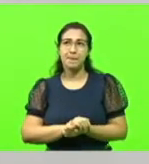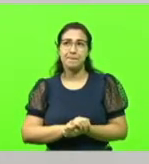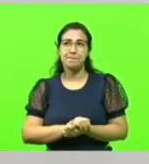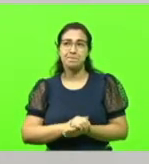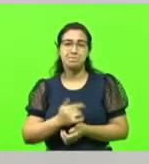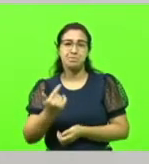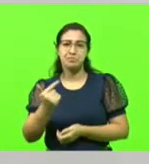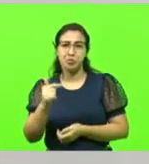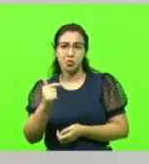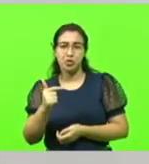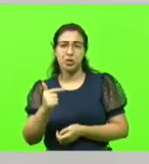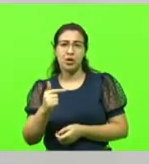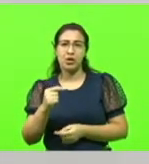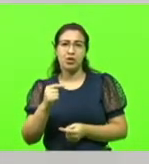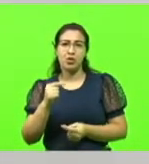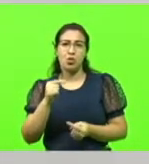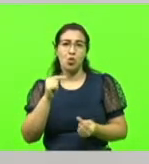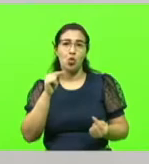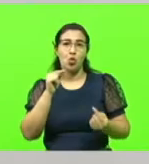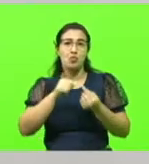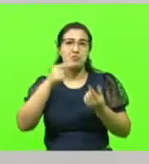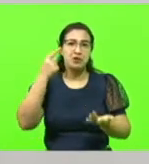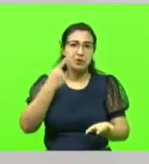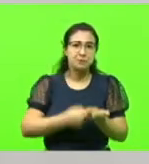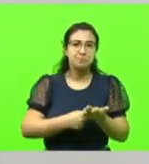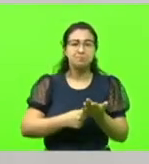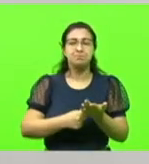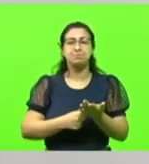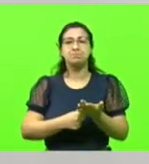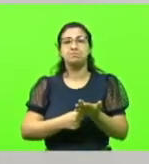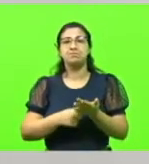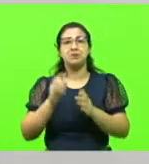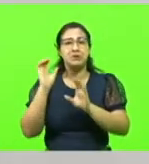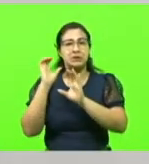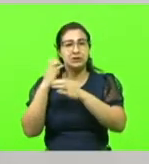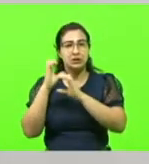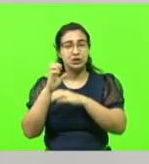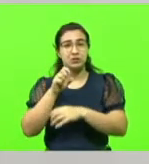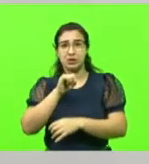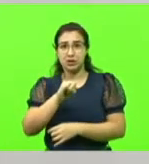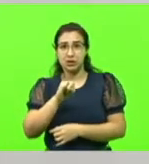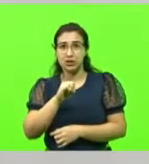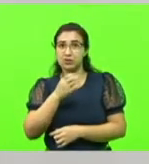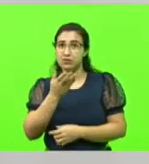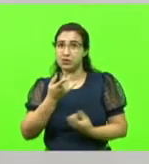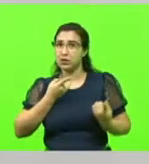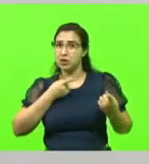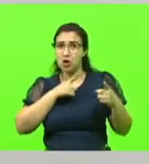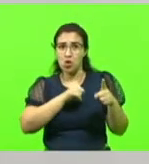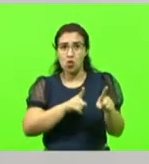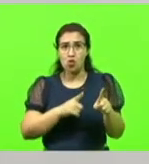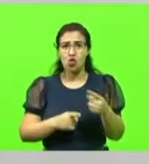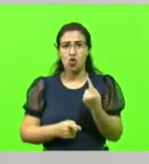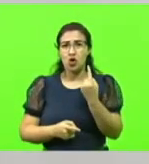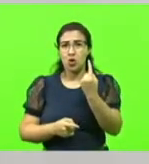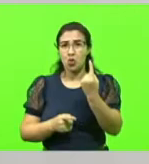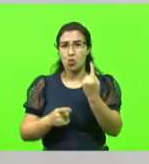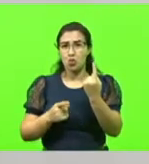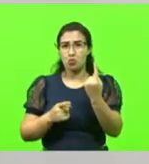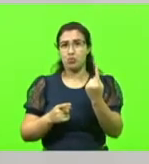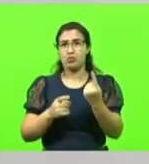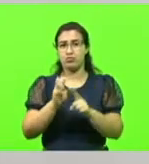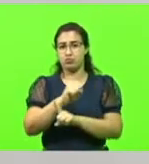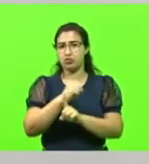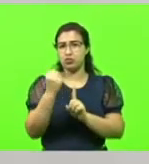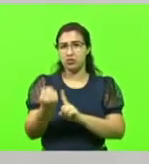comprovação científica desse fato, uma simples conversa, se você contrariar uma pequena parte da sociedade,